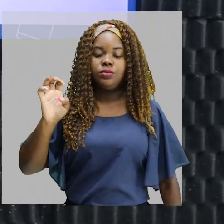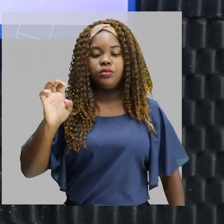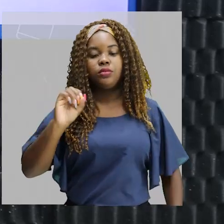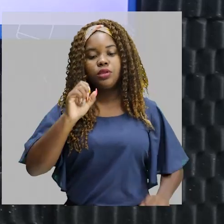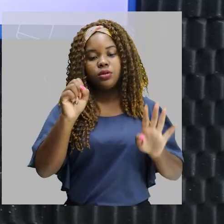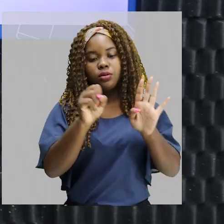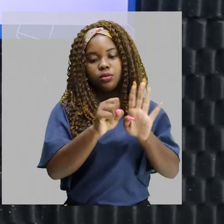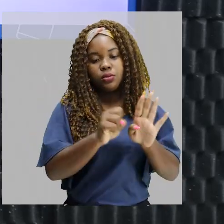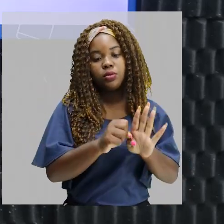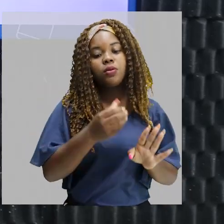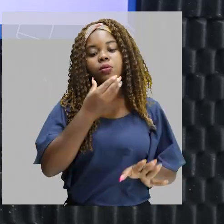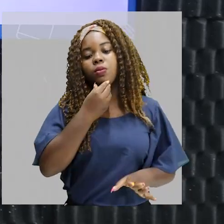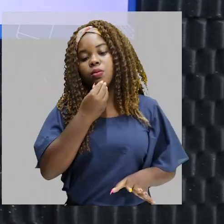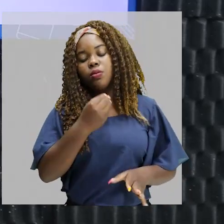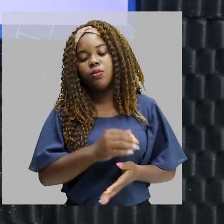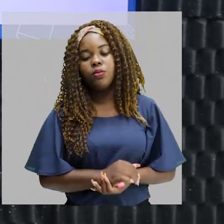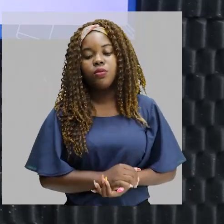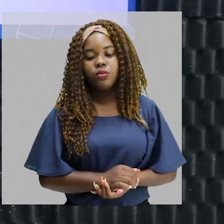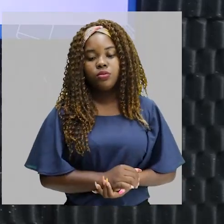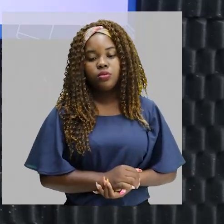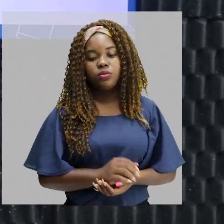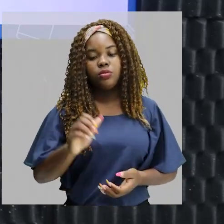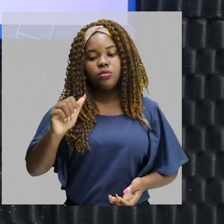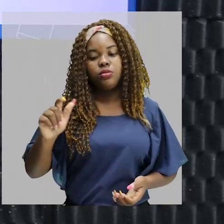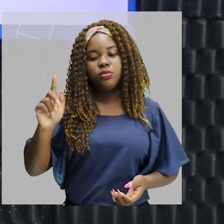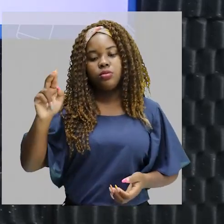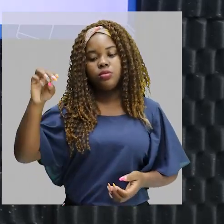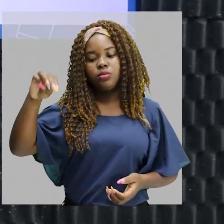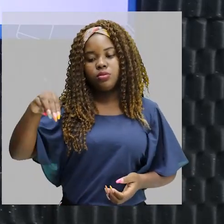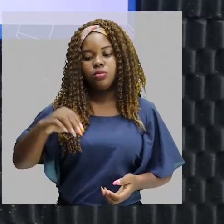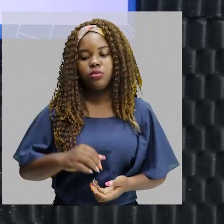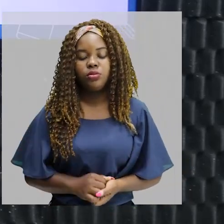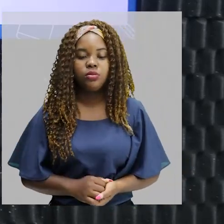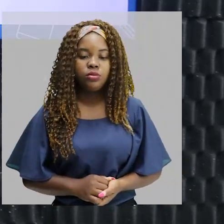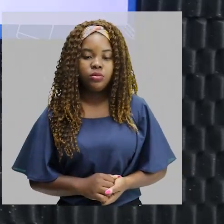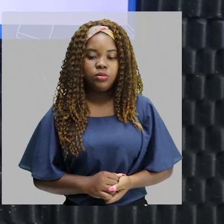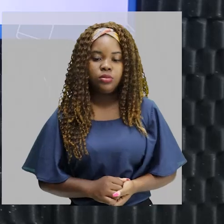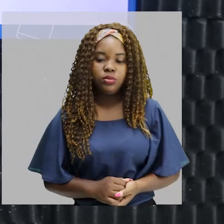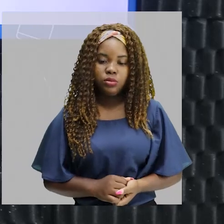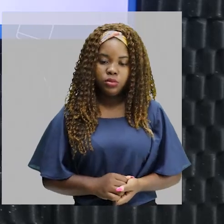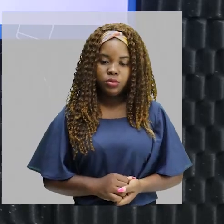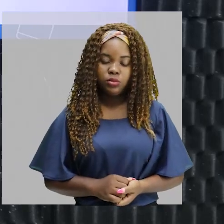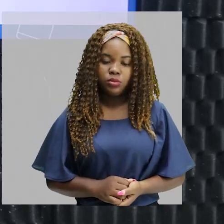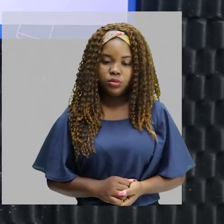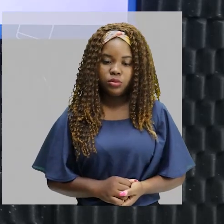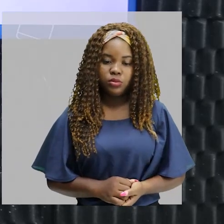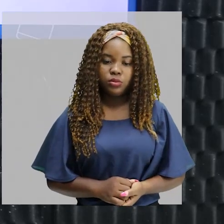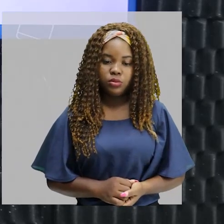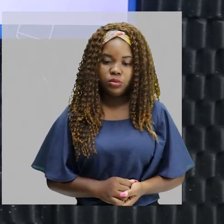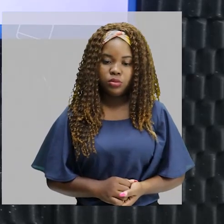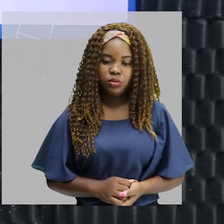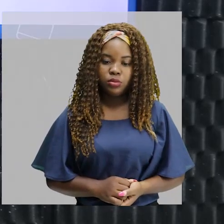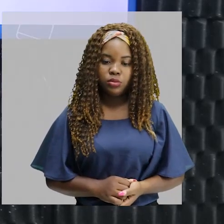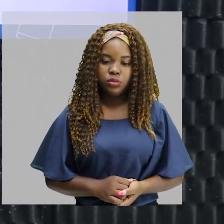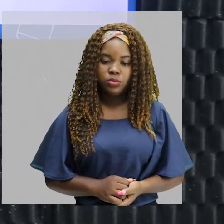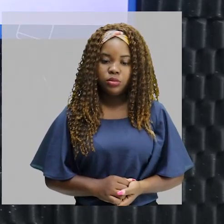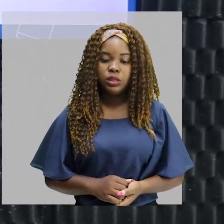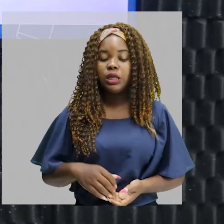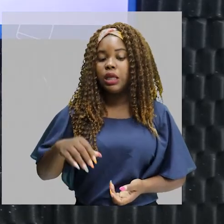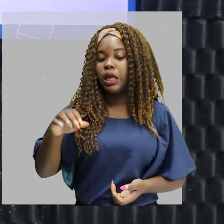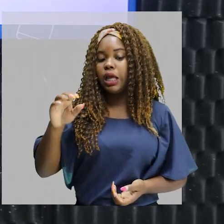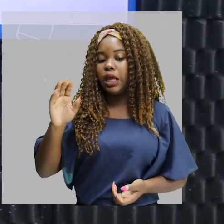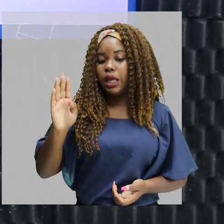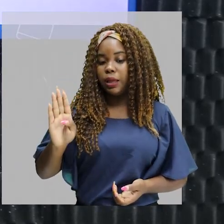é um substantivo masculino. Então, algum alternativa A e a alternativa B, eu